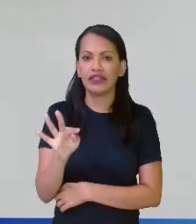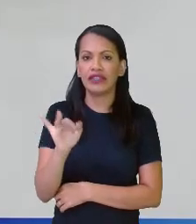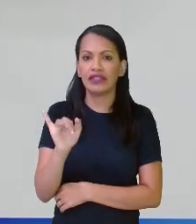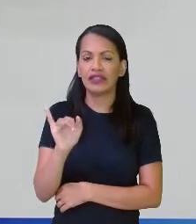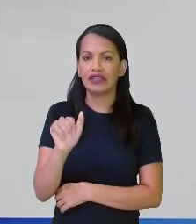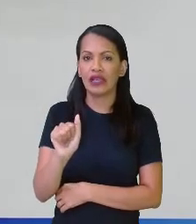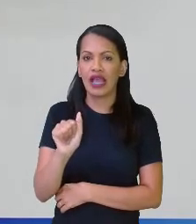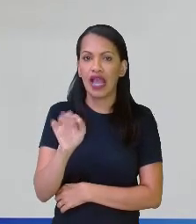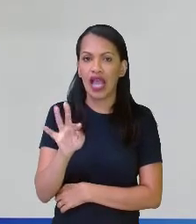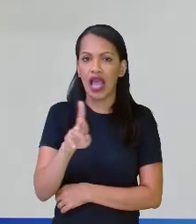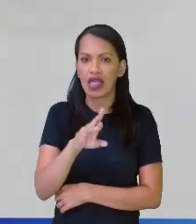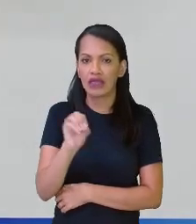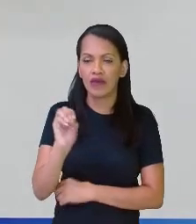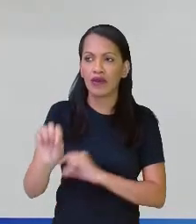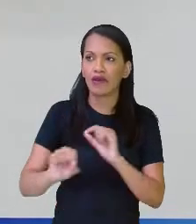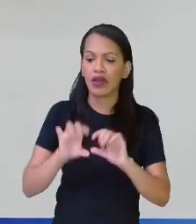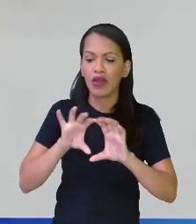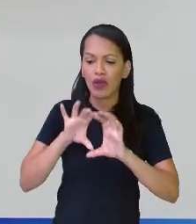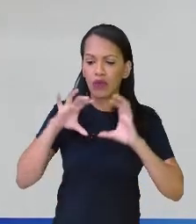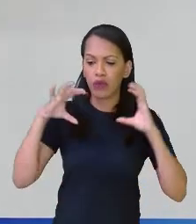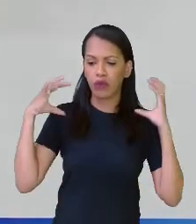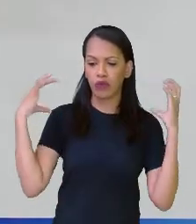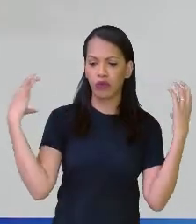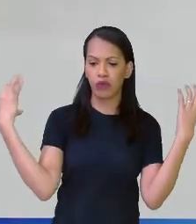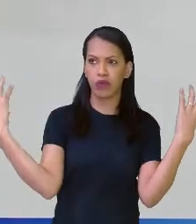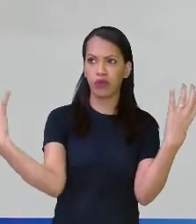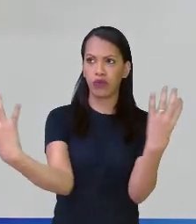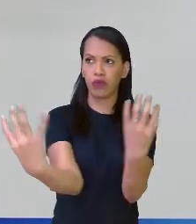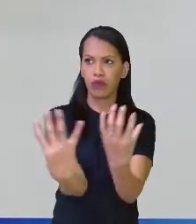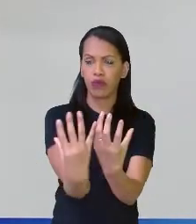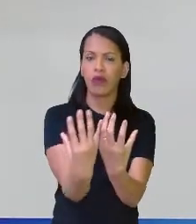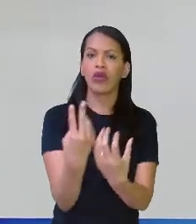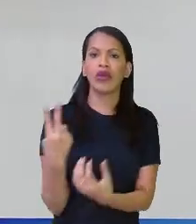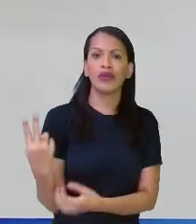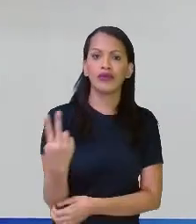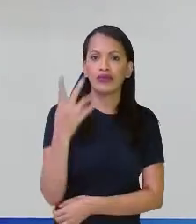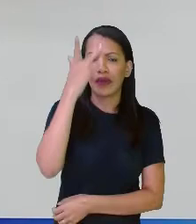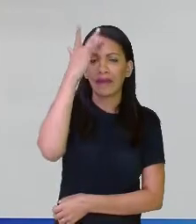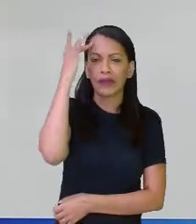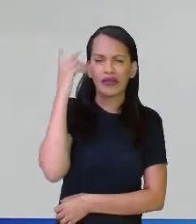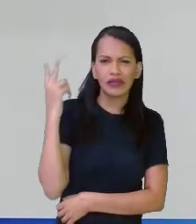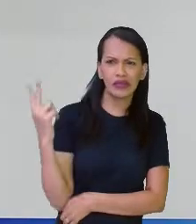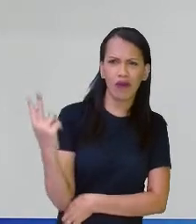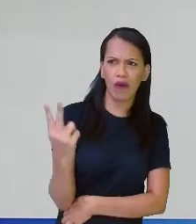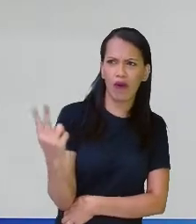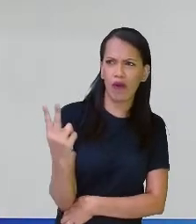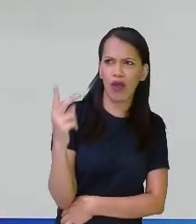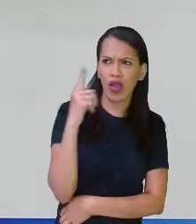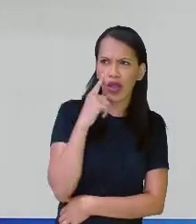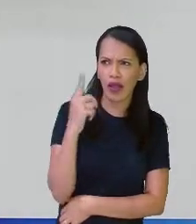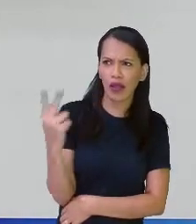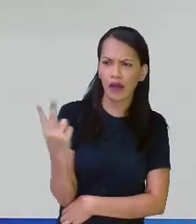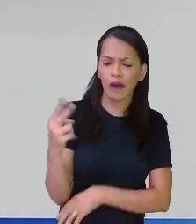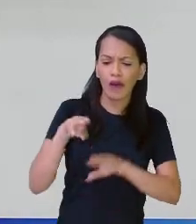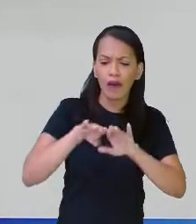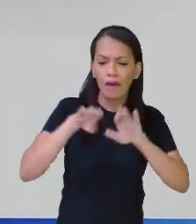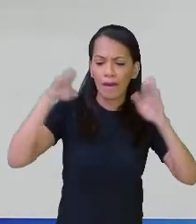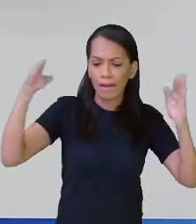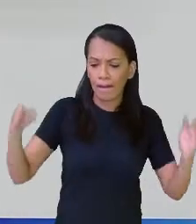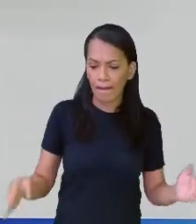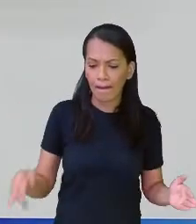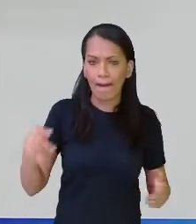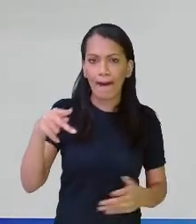aberto. Essa parte aqui de trás, onde estão essas duas pessoas aqui, ó, essa parte aqui, ó, é onde a gente chama de